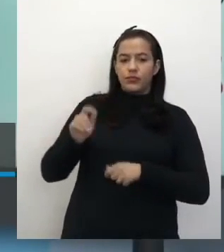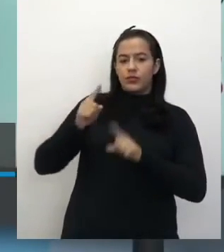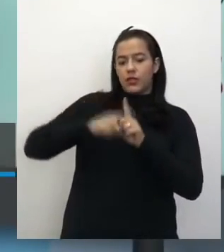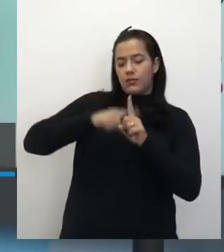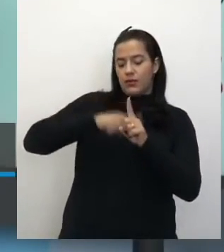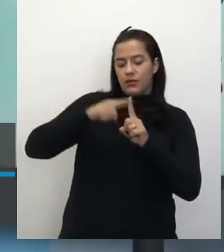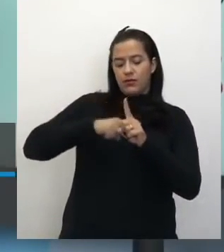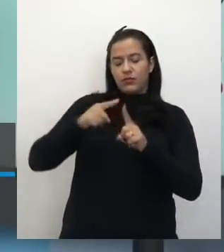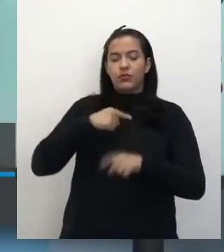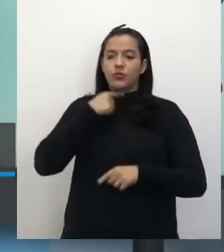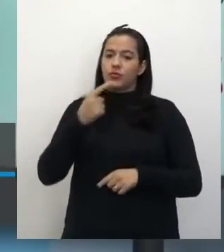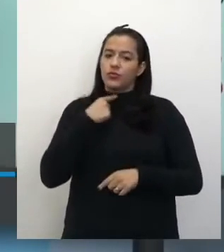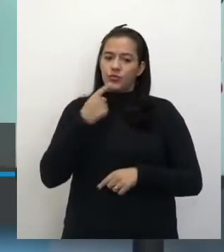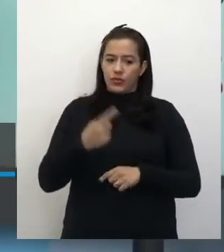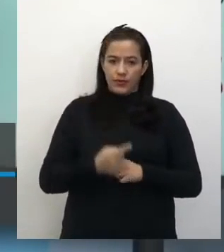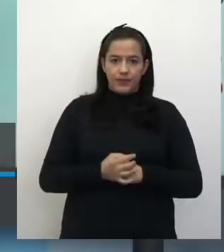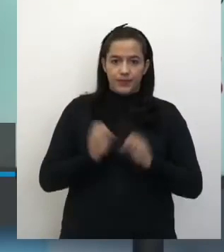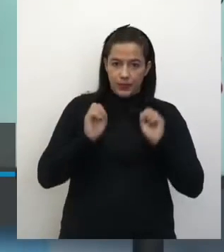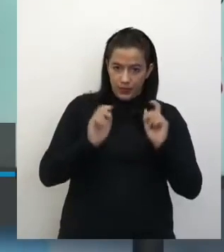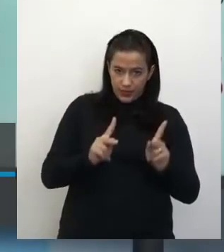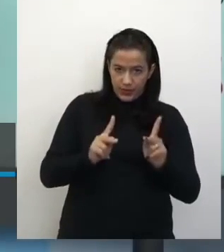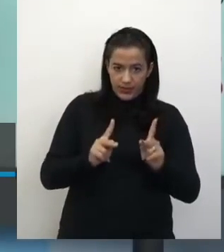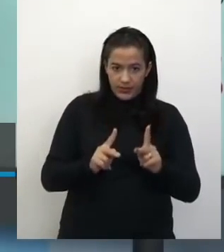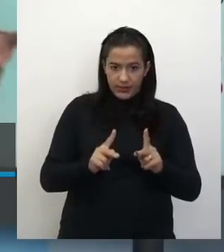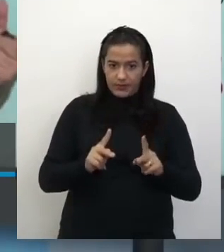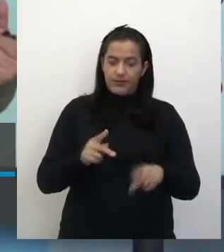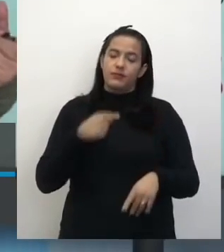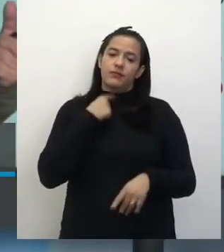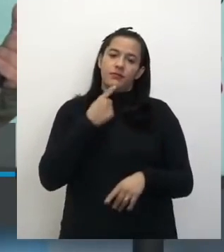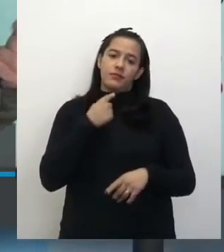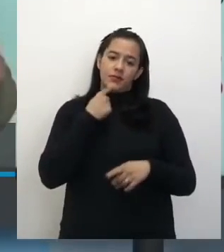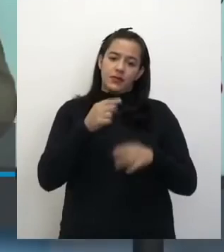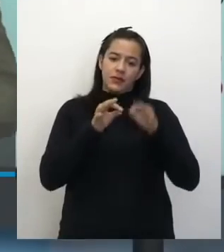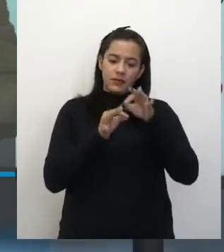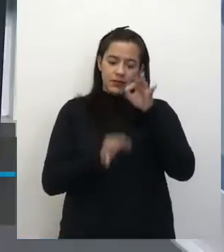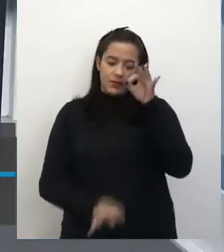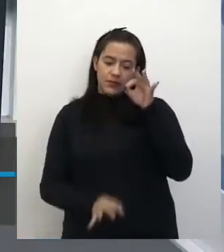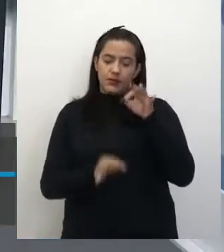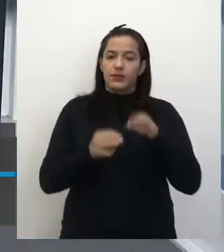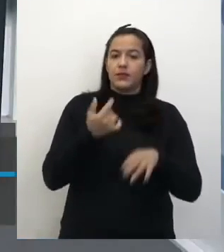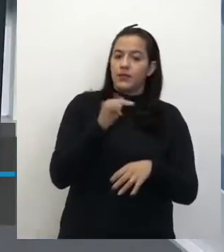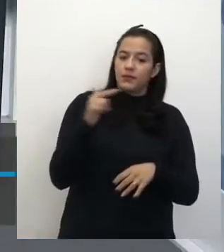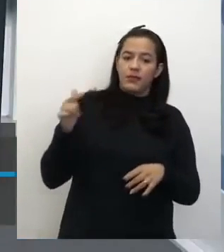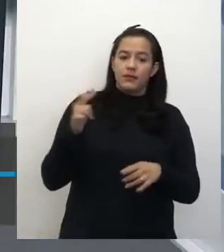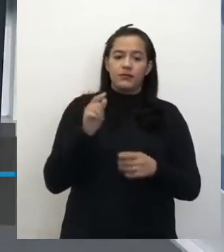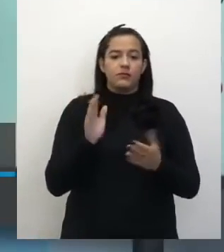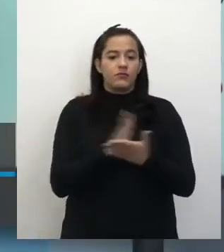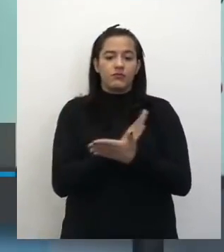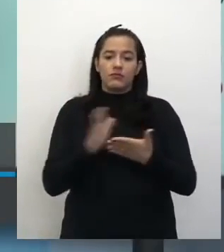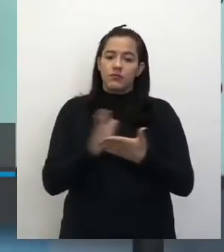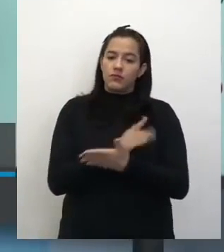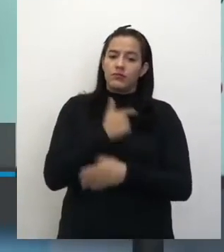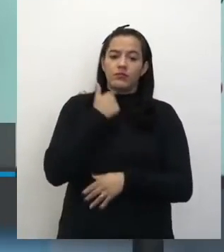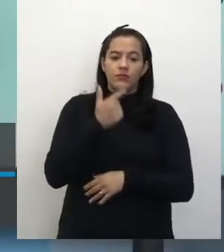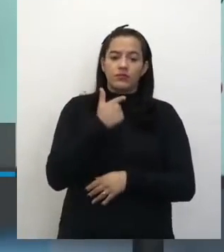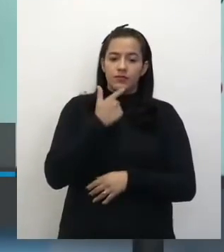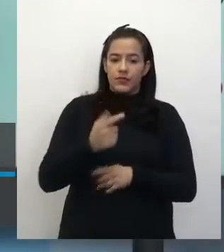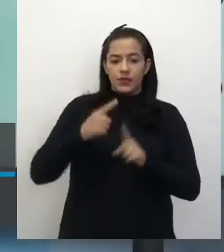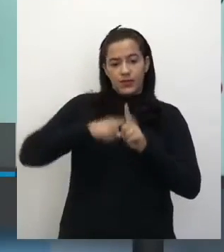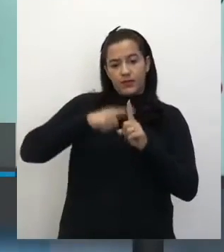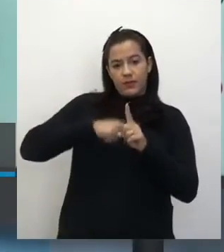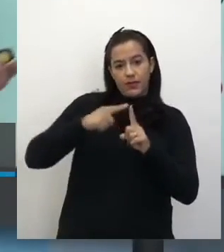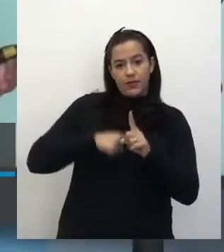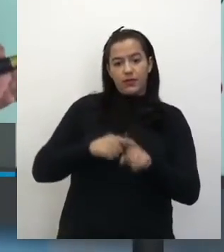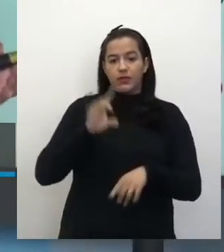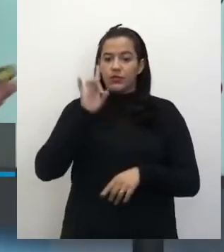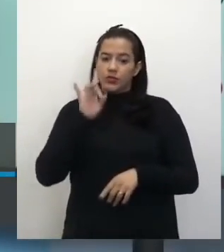não dá para calcular área nem volume. Tá certo? E nem comprimento também. Isso né? mesmo. Que é uma medida geométrica, área, volume e comprimento. Temperatura não.